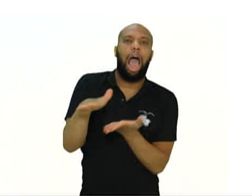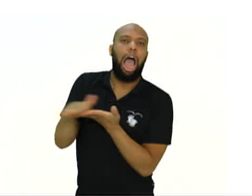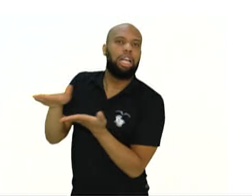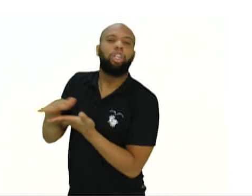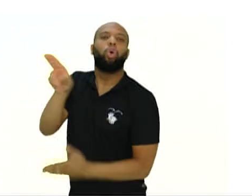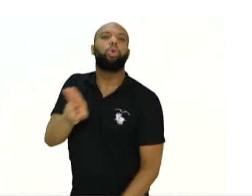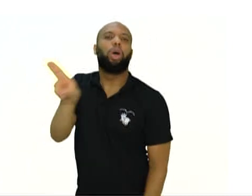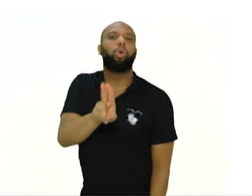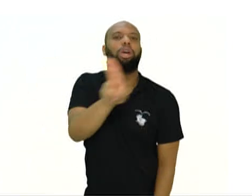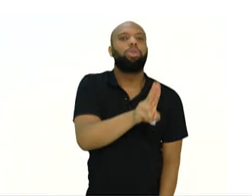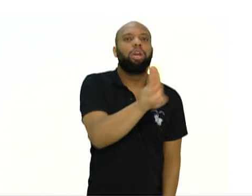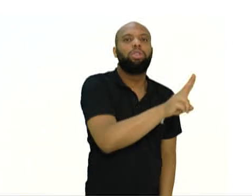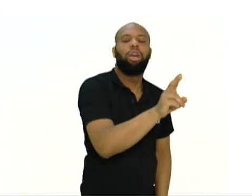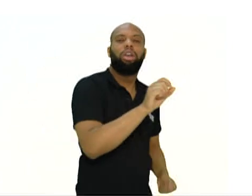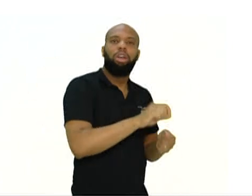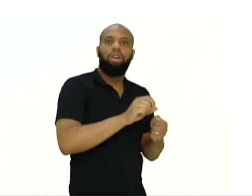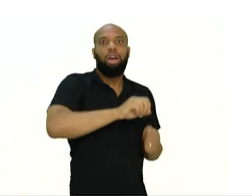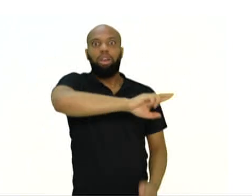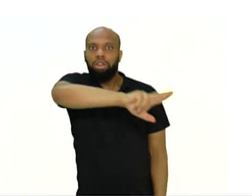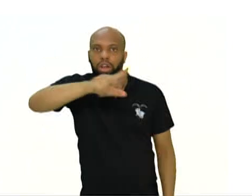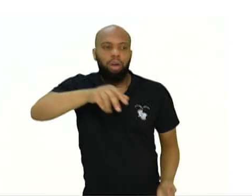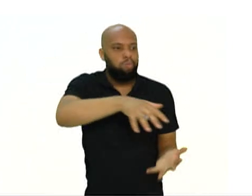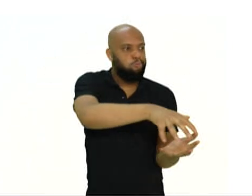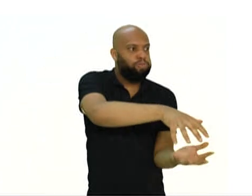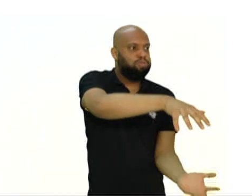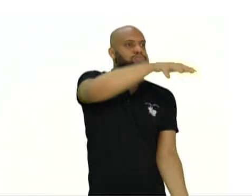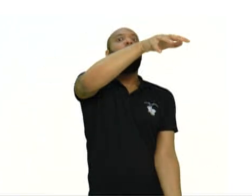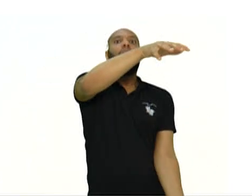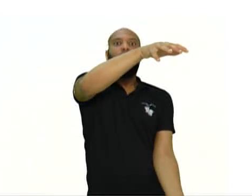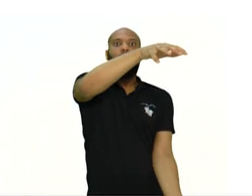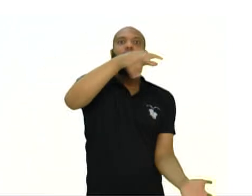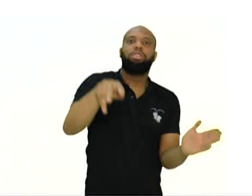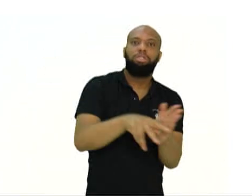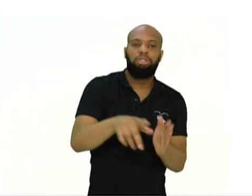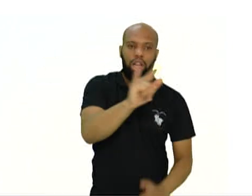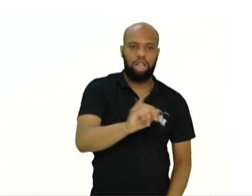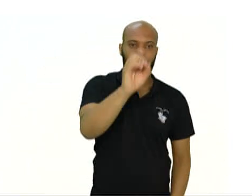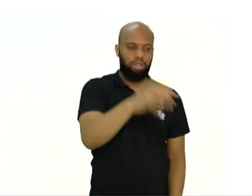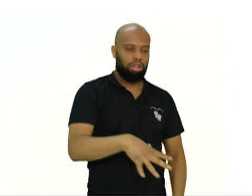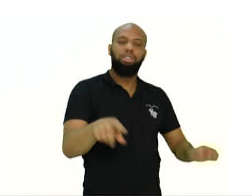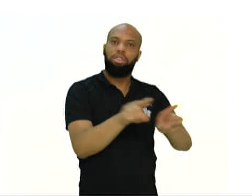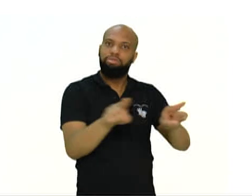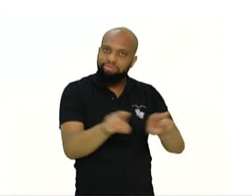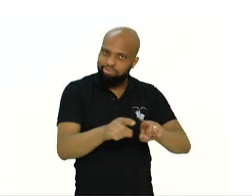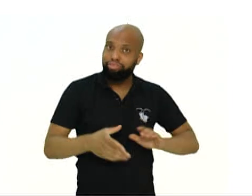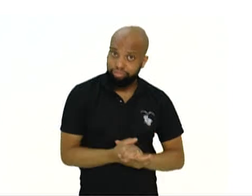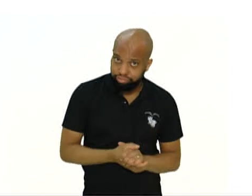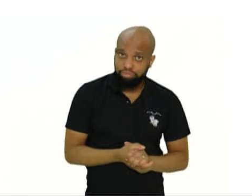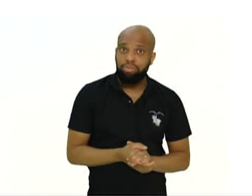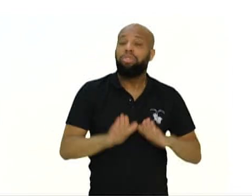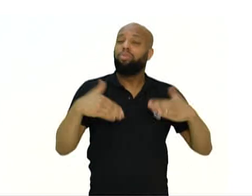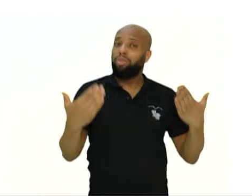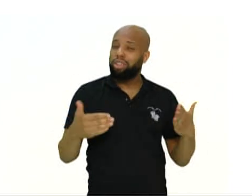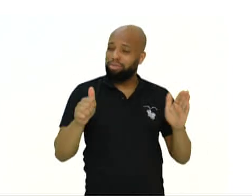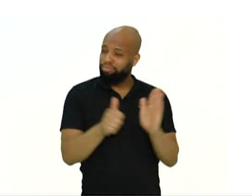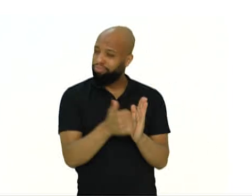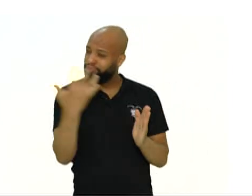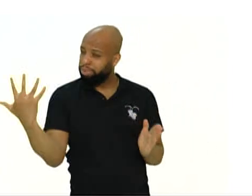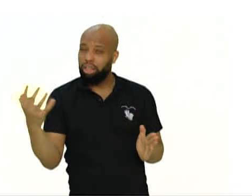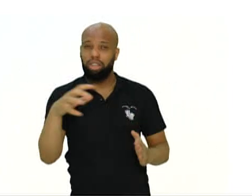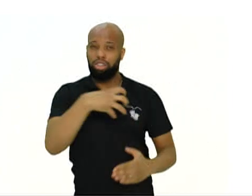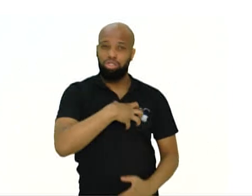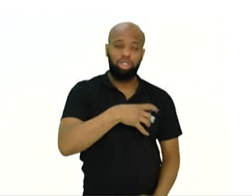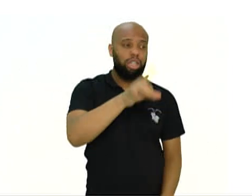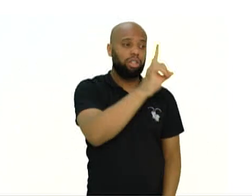que a gente, né, produza uma grande quantidade de lixo. E muitas vezes esse lixo ele é descartado de